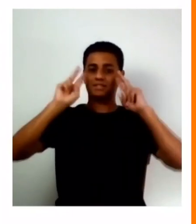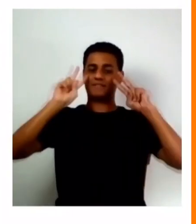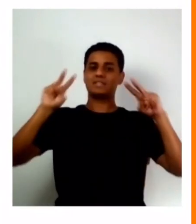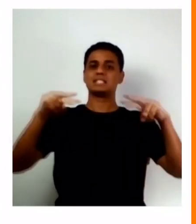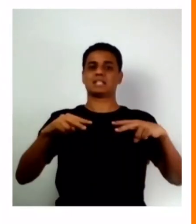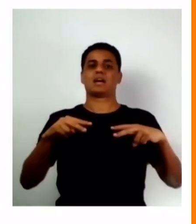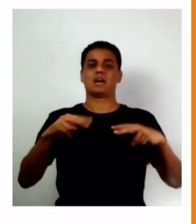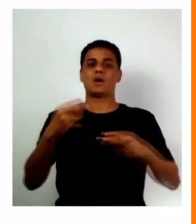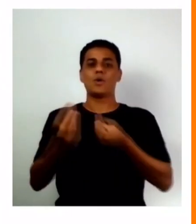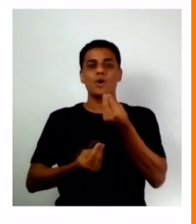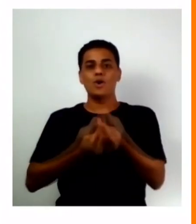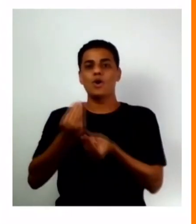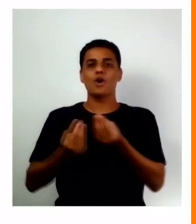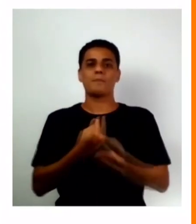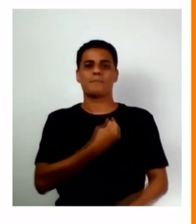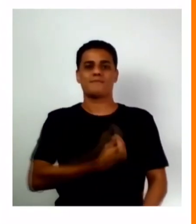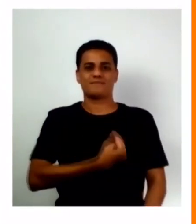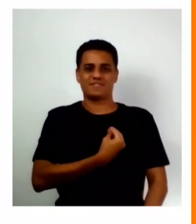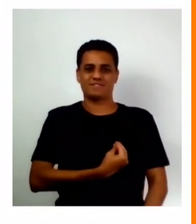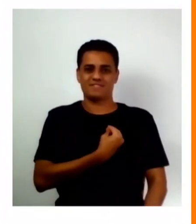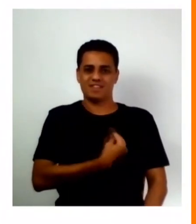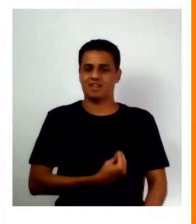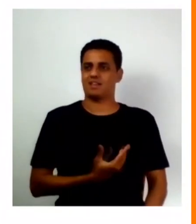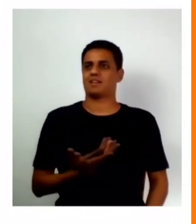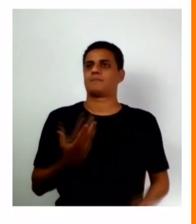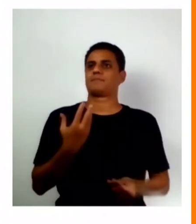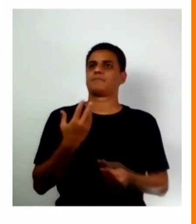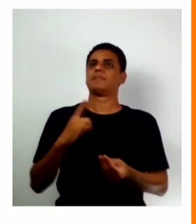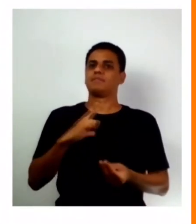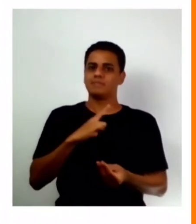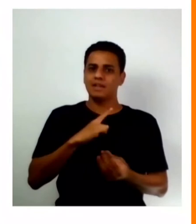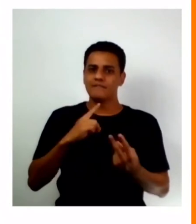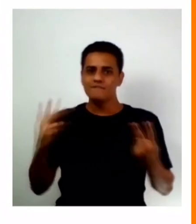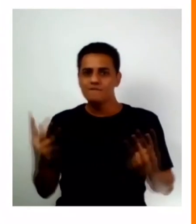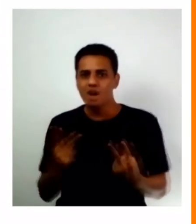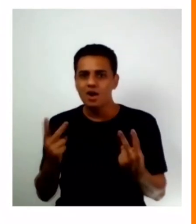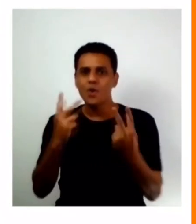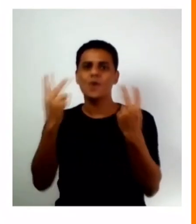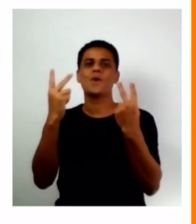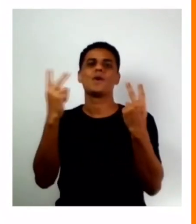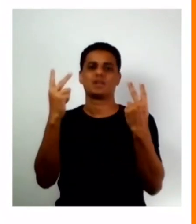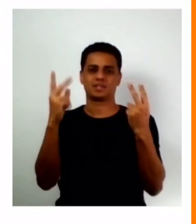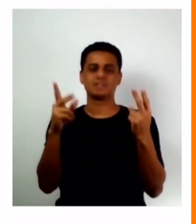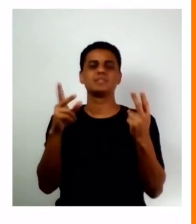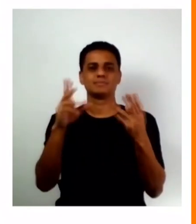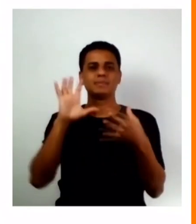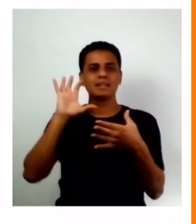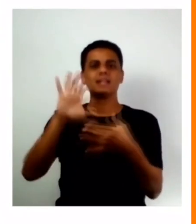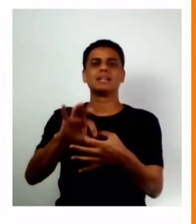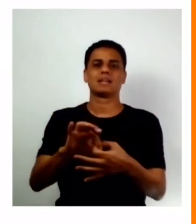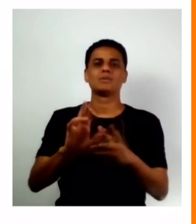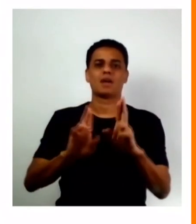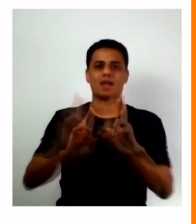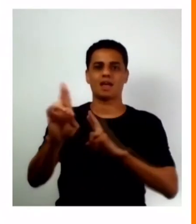vida, formas de vida, valores, que, em um lugar têm muita relação e, portanto, muita festa e